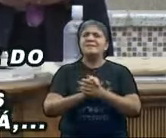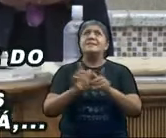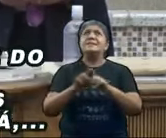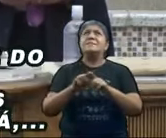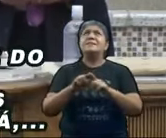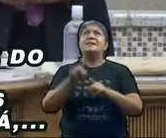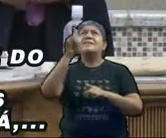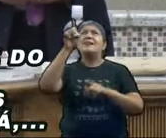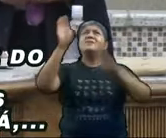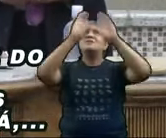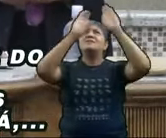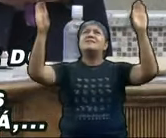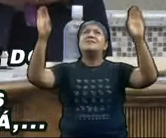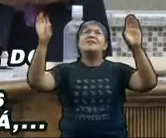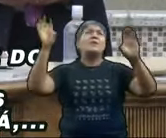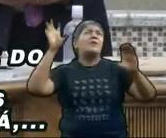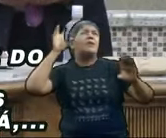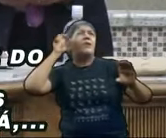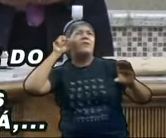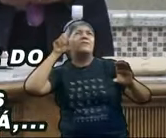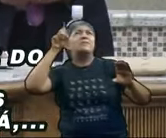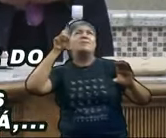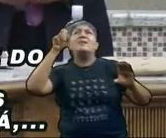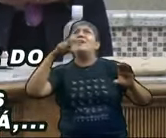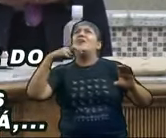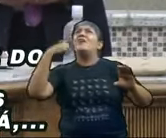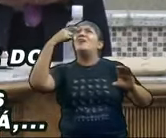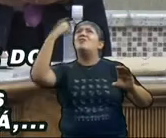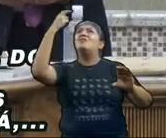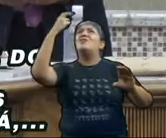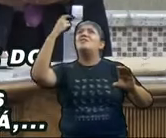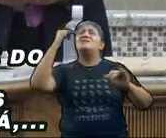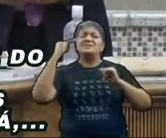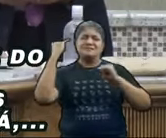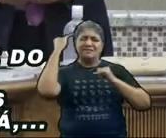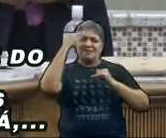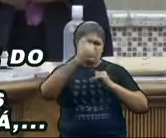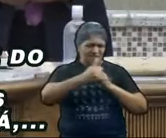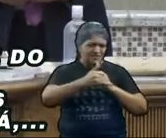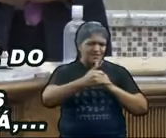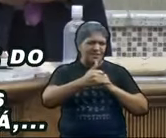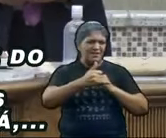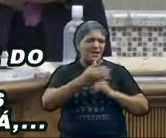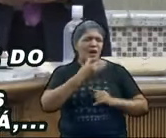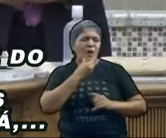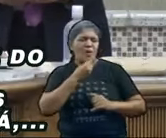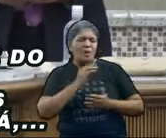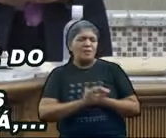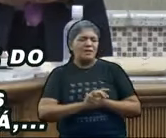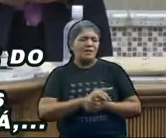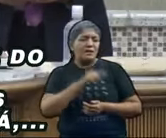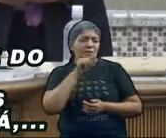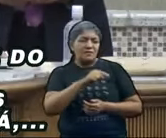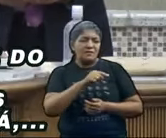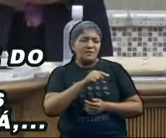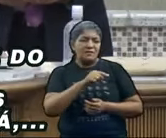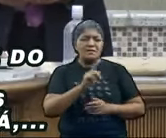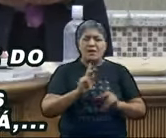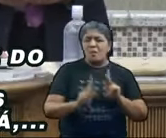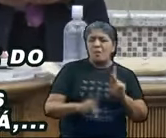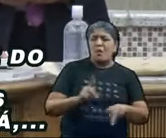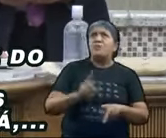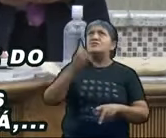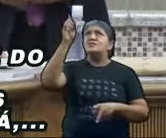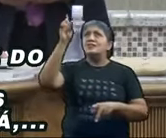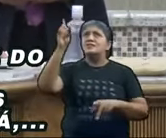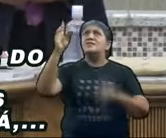o tabernáculo de Deus com os homens, pois com eles habitará e eles serão seu povo, e o mesmo